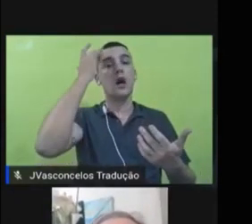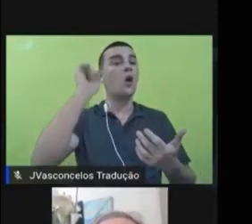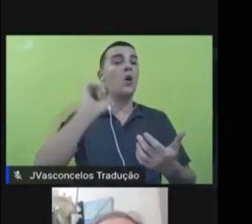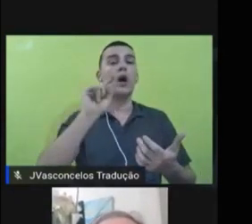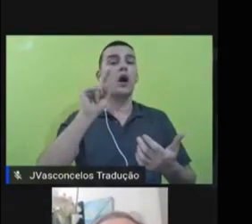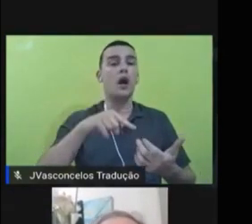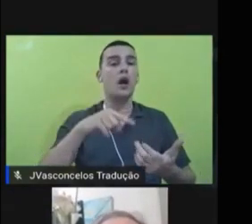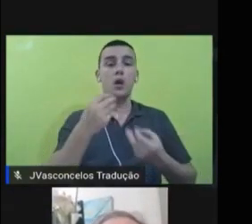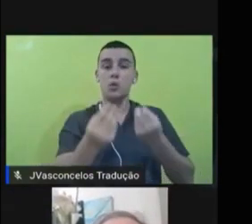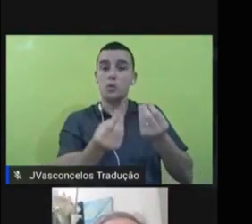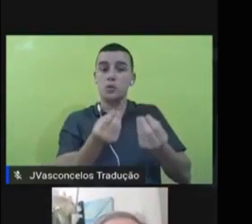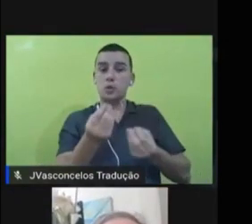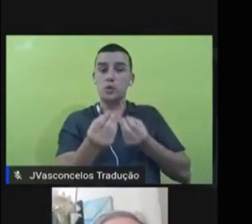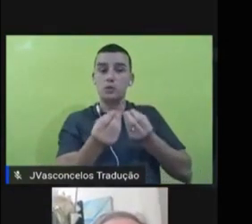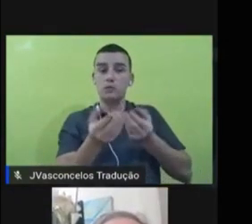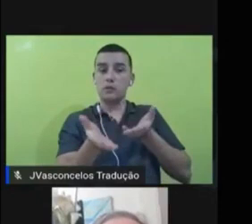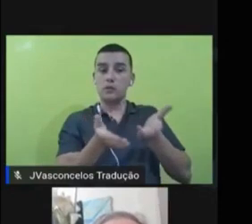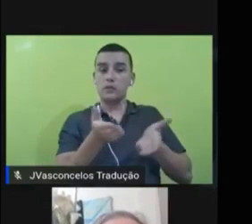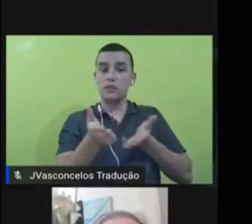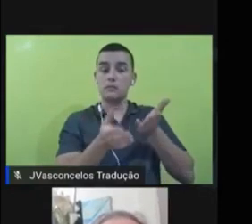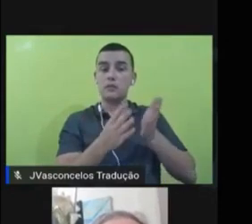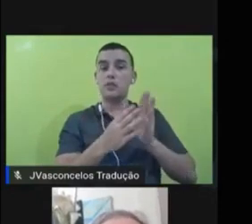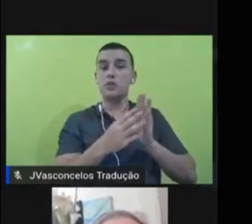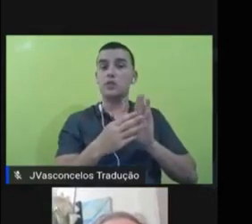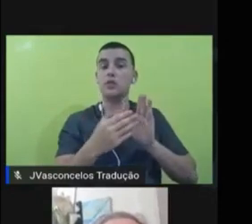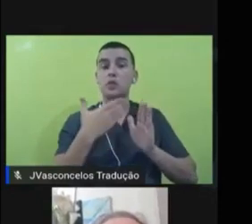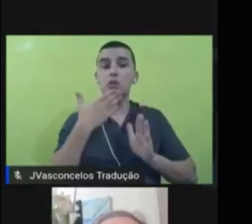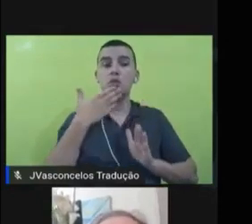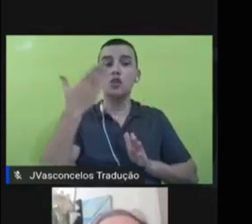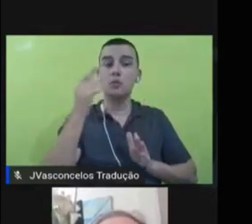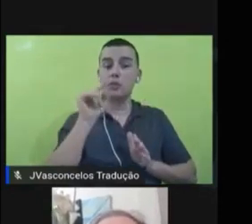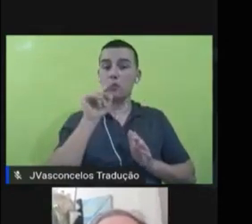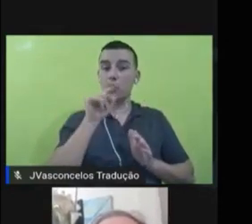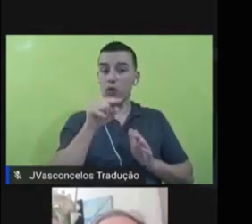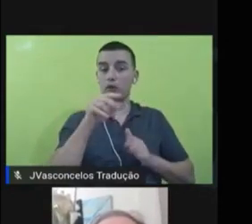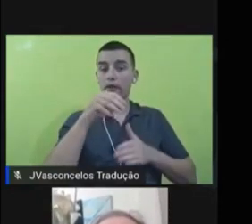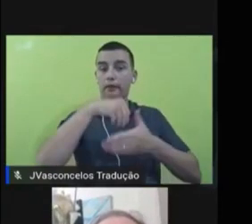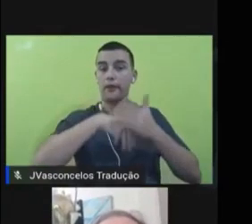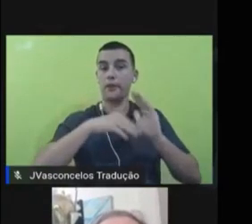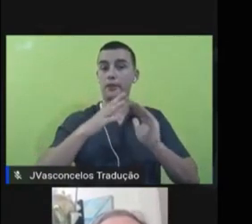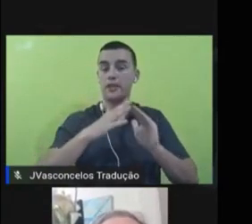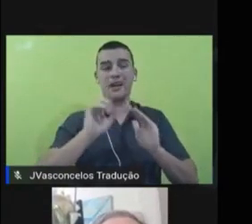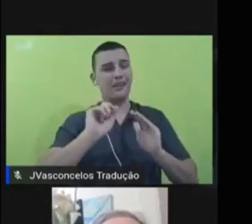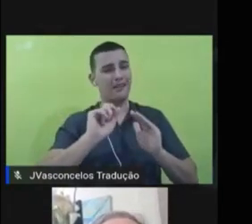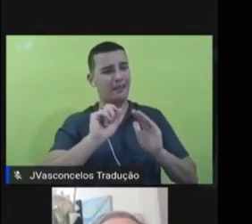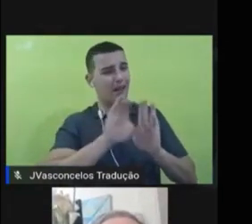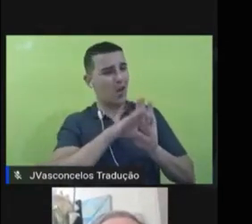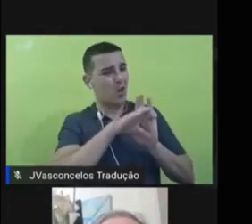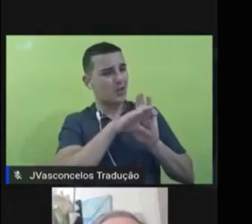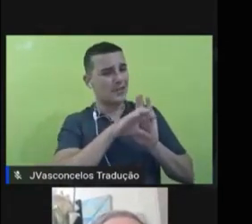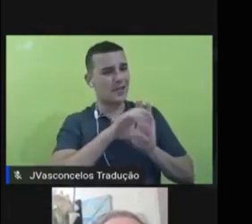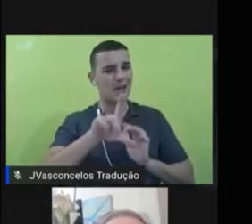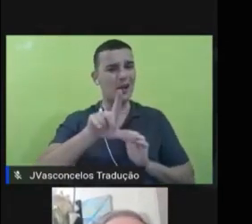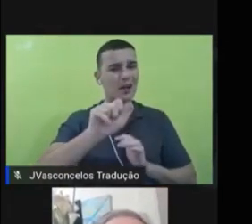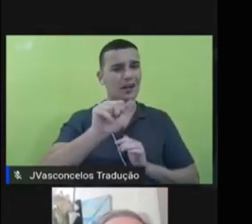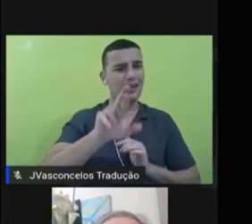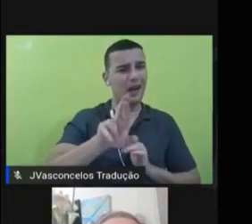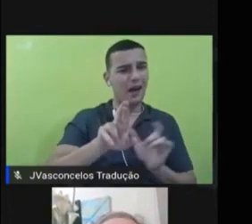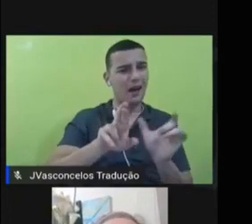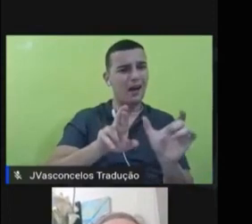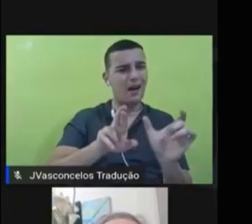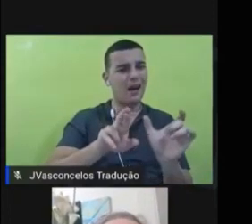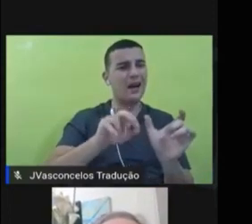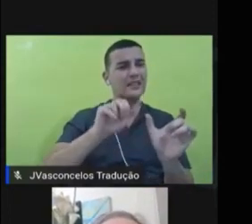o atendimento, a modalidade ofertada no lar, esse conceito de lar, ele se expande, por